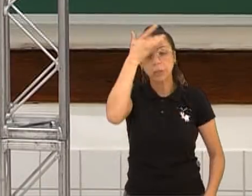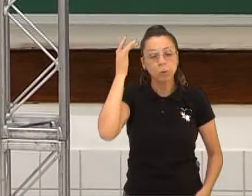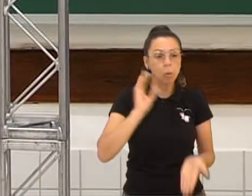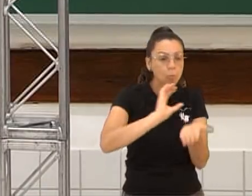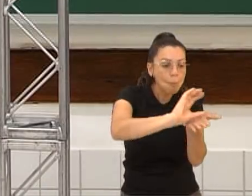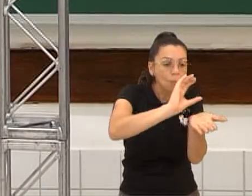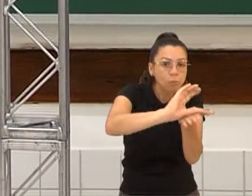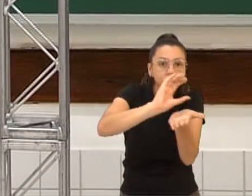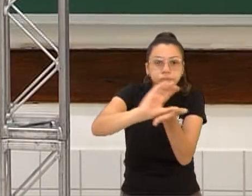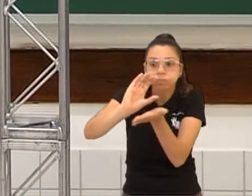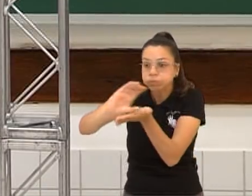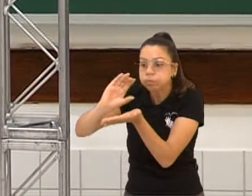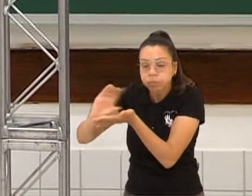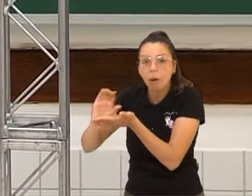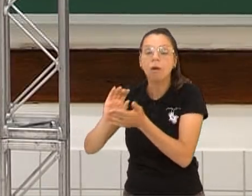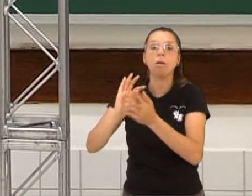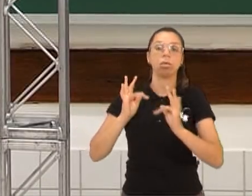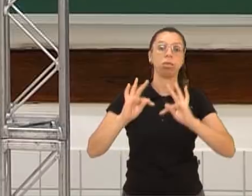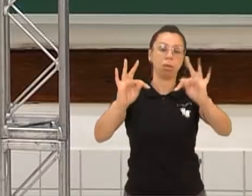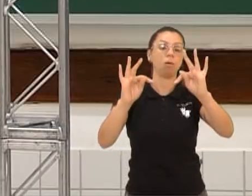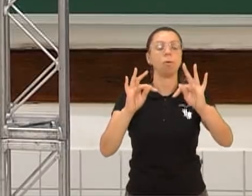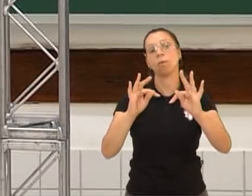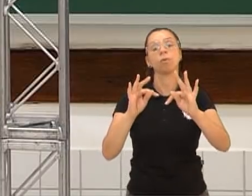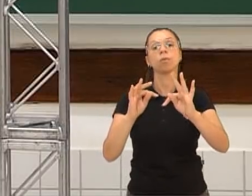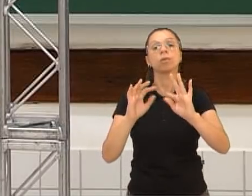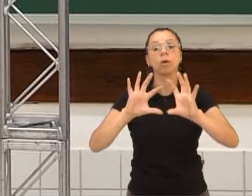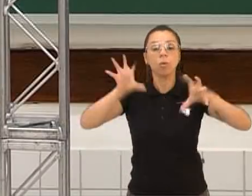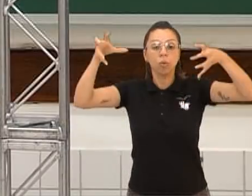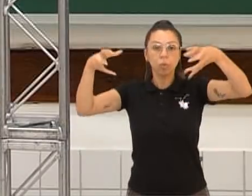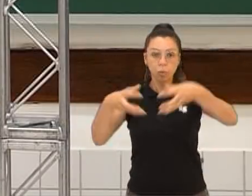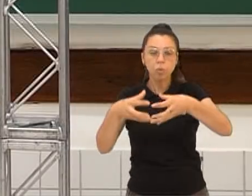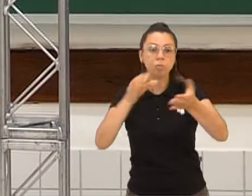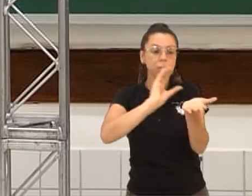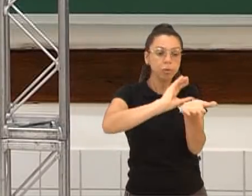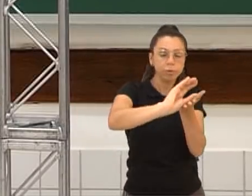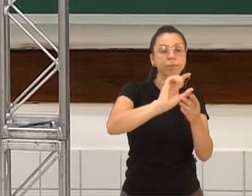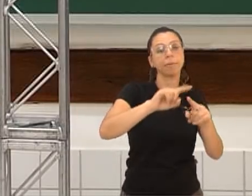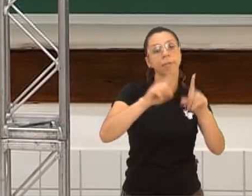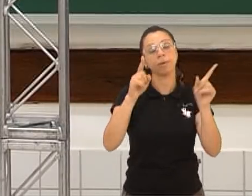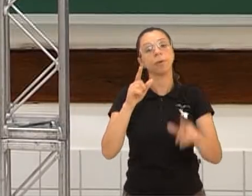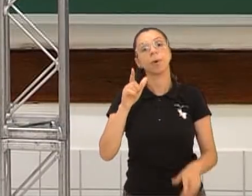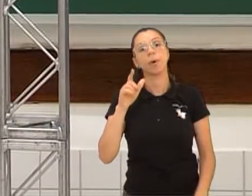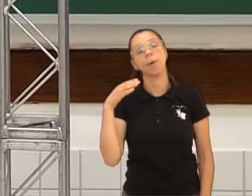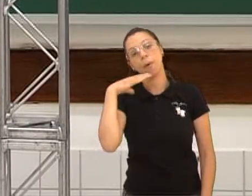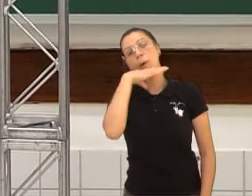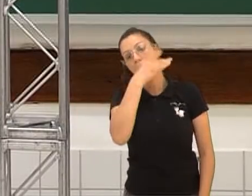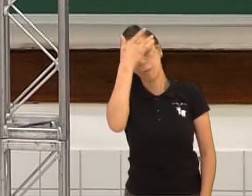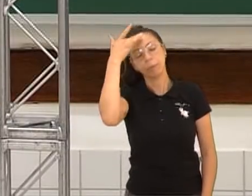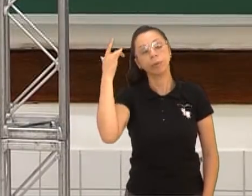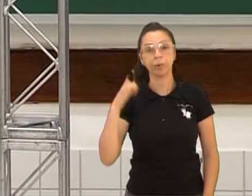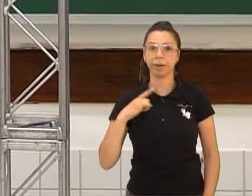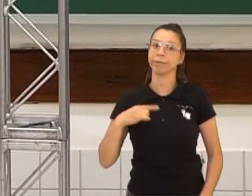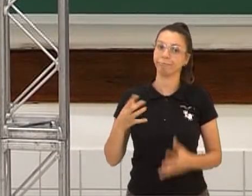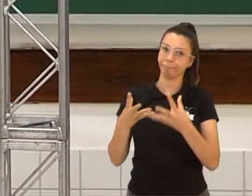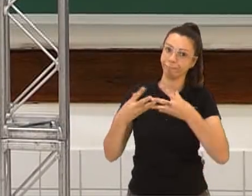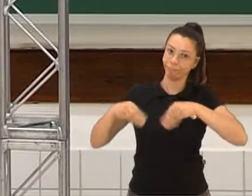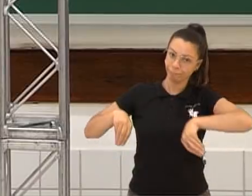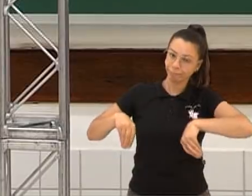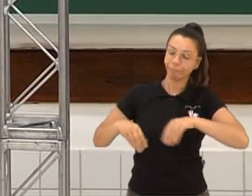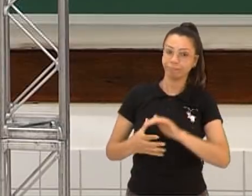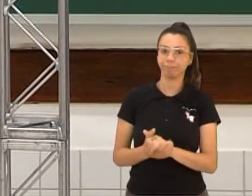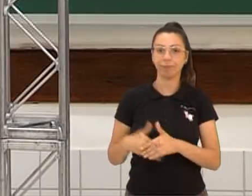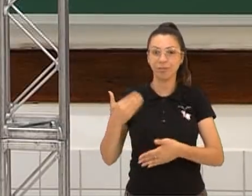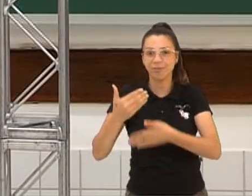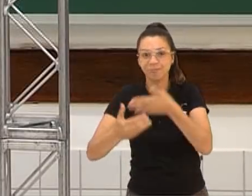tudo em tecnologia, acabou criando uma bolha de investimentos. E é lógico que alguém ia ter um prejuízo nesse processo de